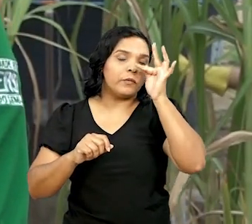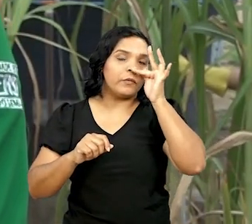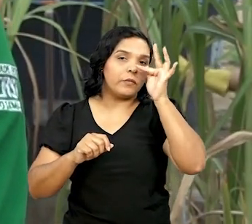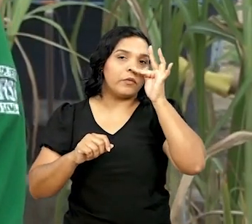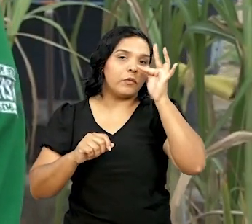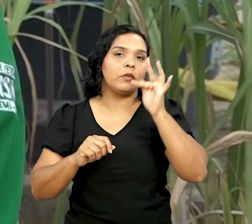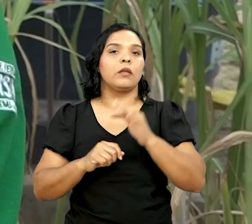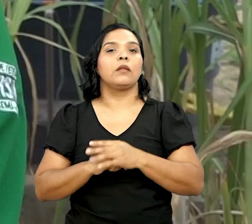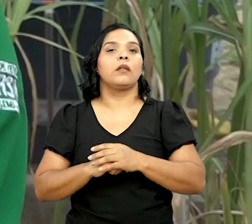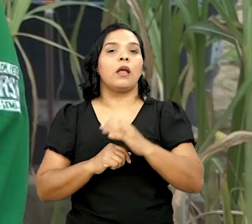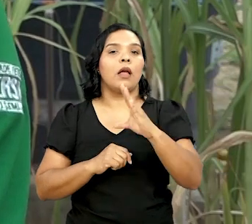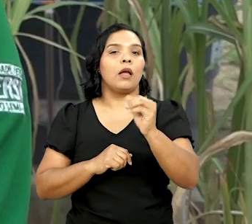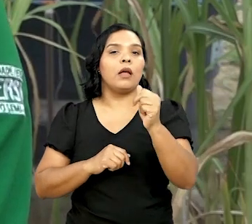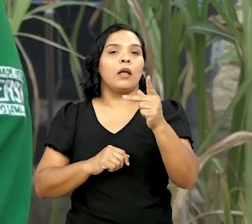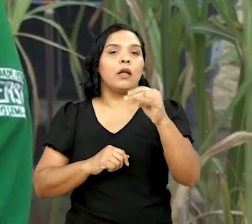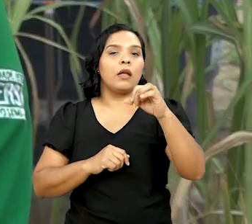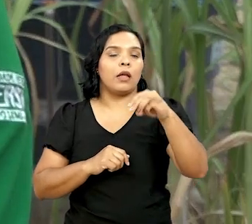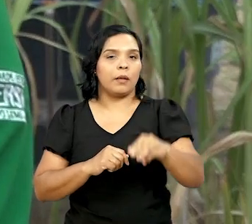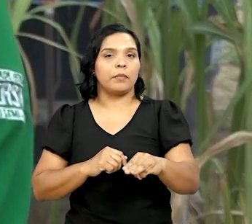uma